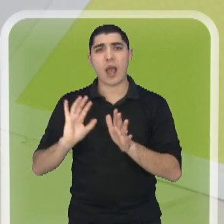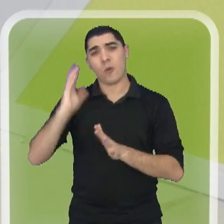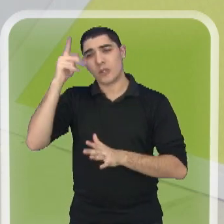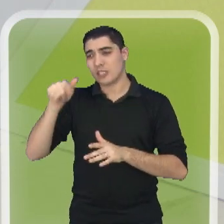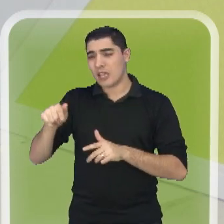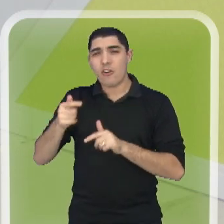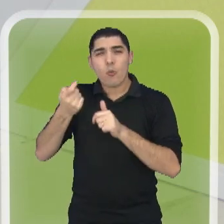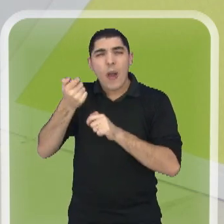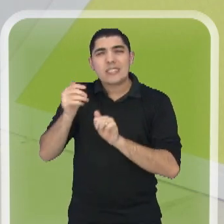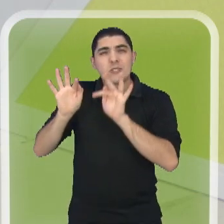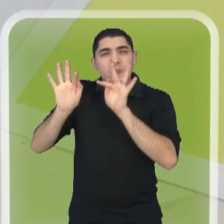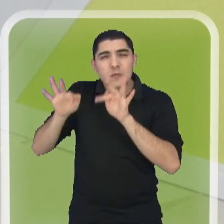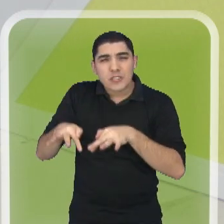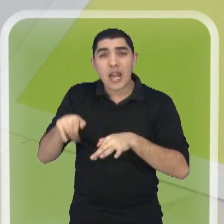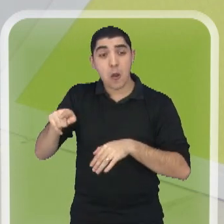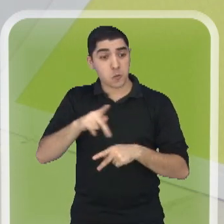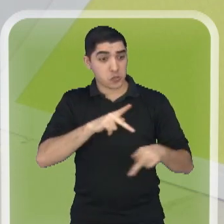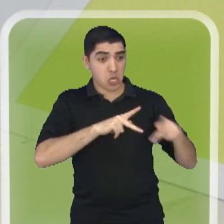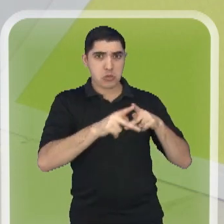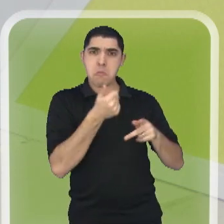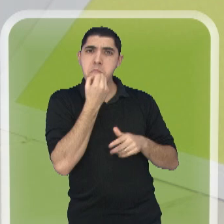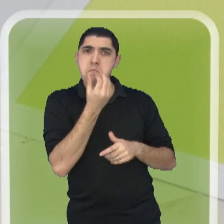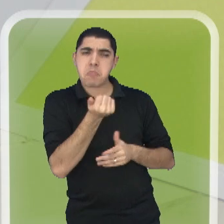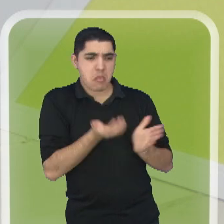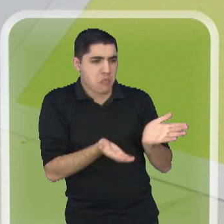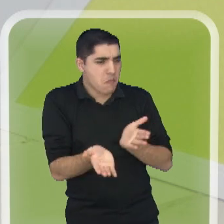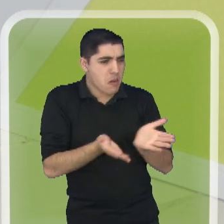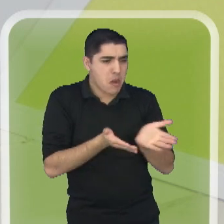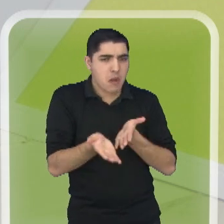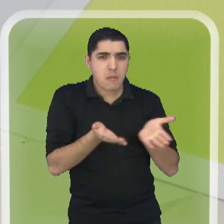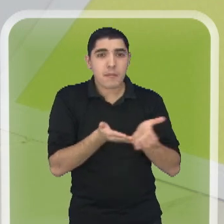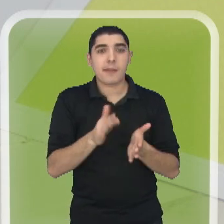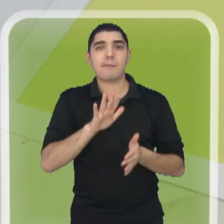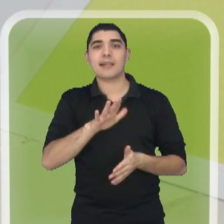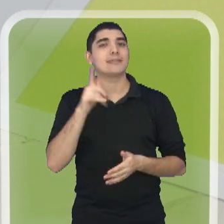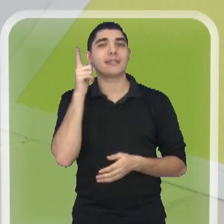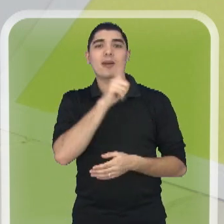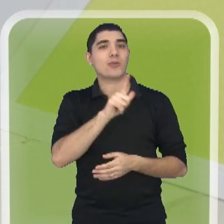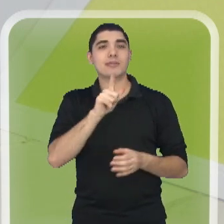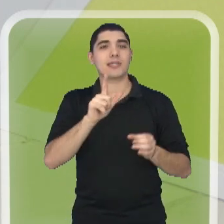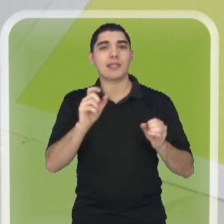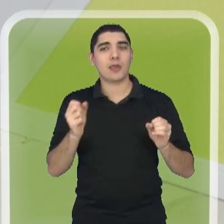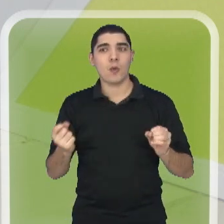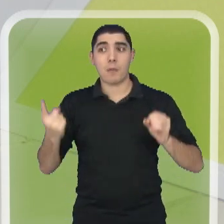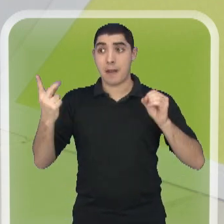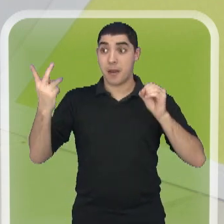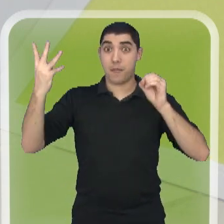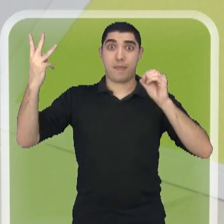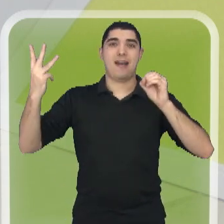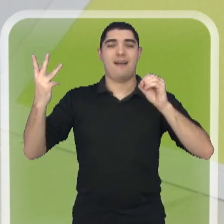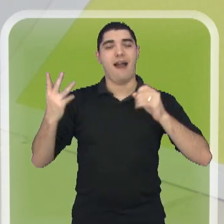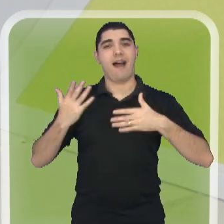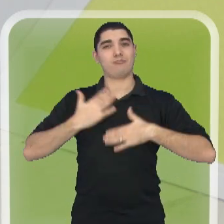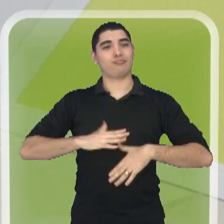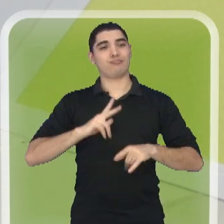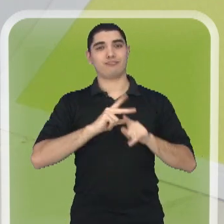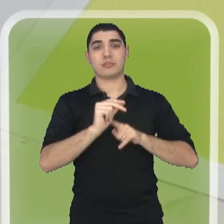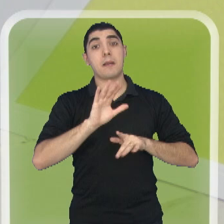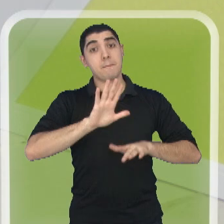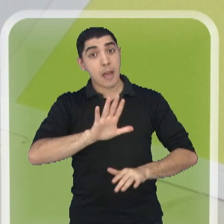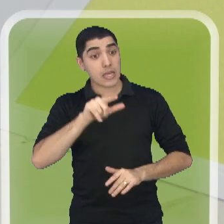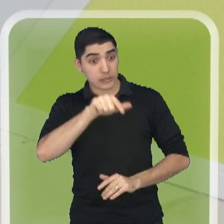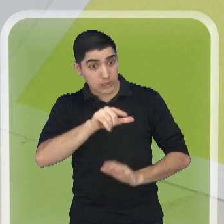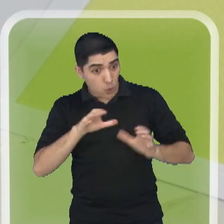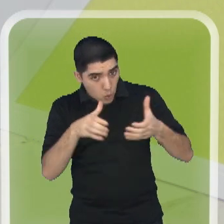finais, onde teve o domínio da partida, teve melhores oportunidades e não soube matar o jogo, não soube finalizar com vitórias. O que mostra que o time está